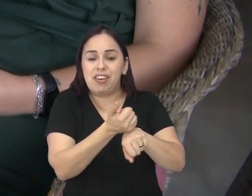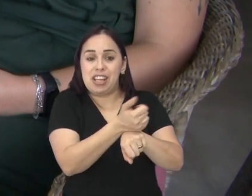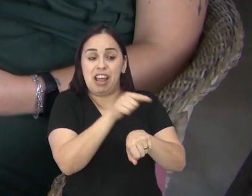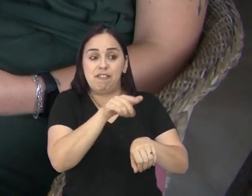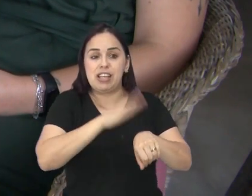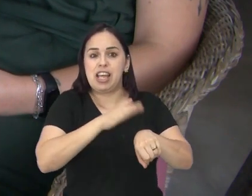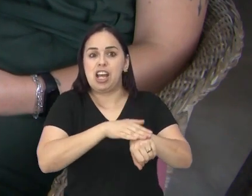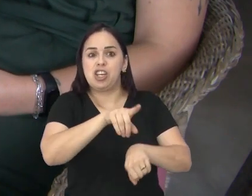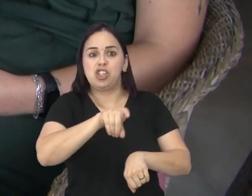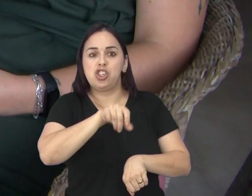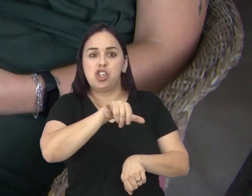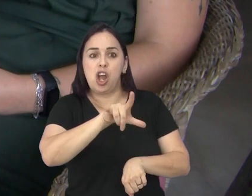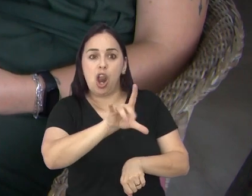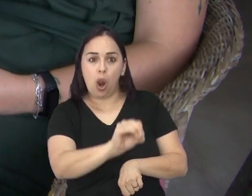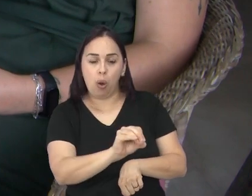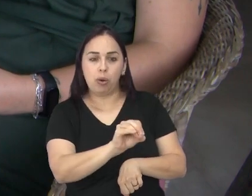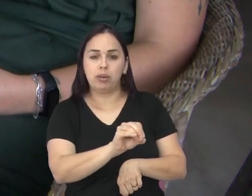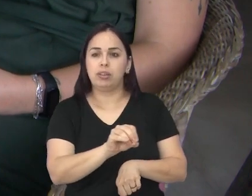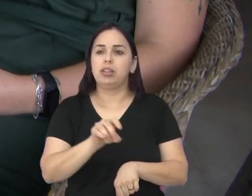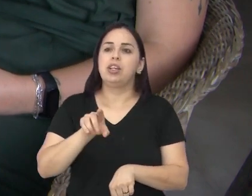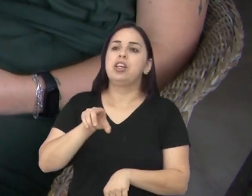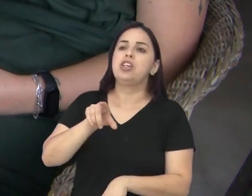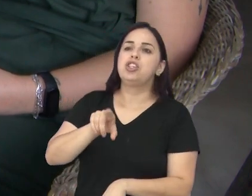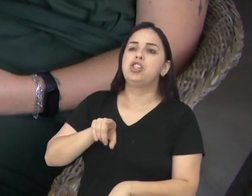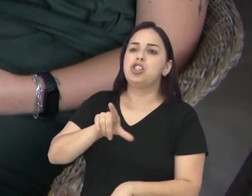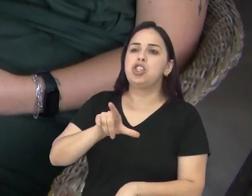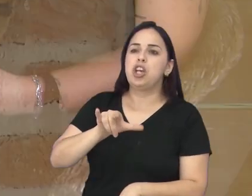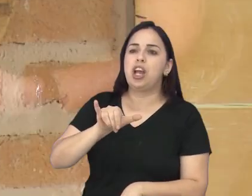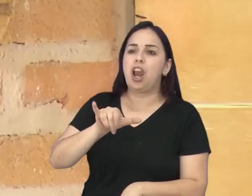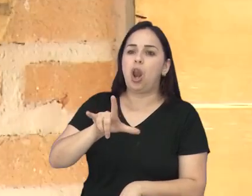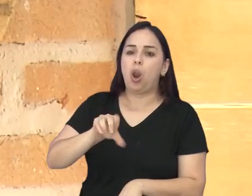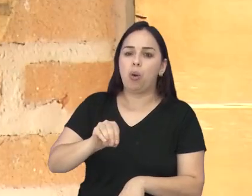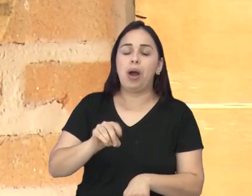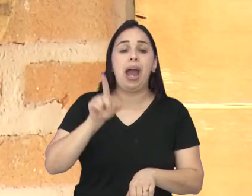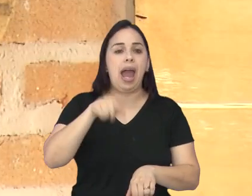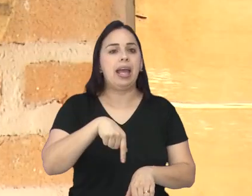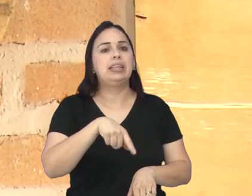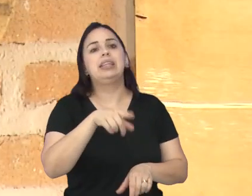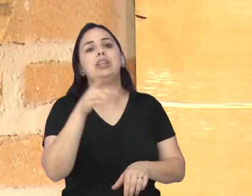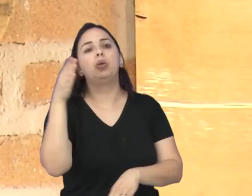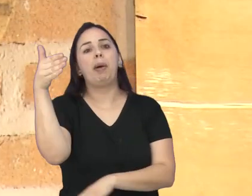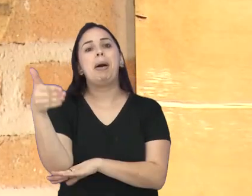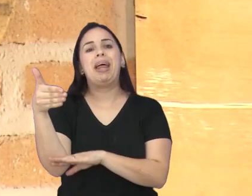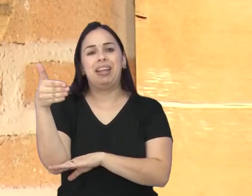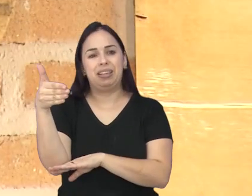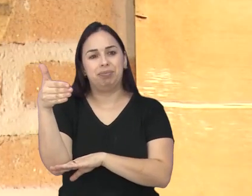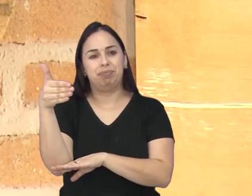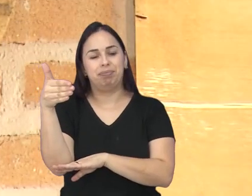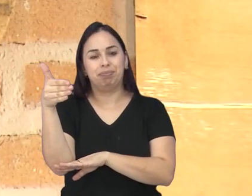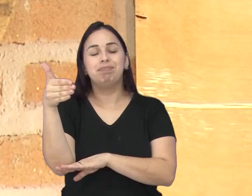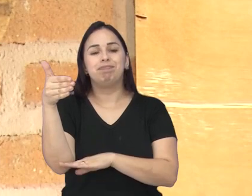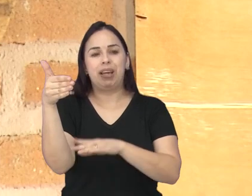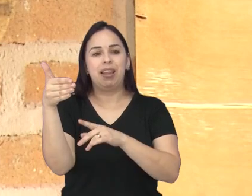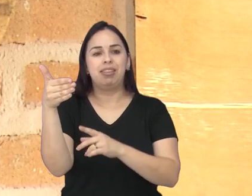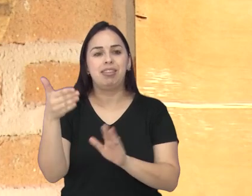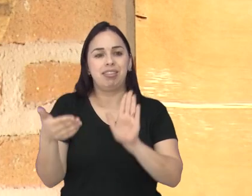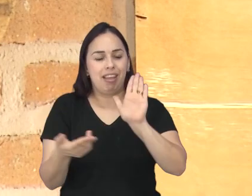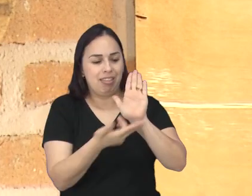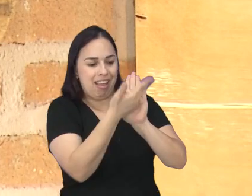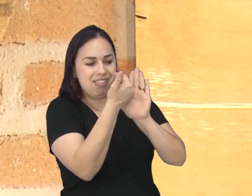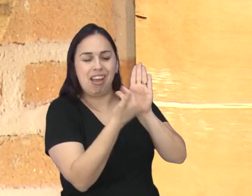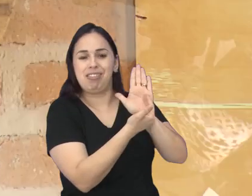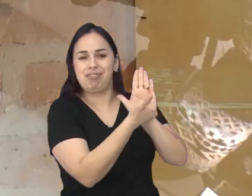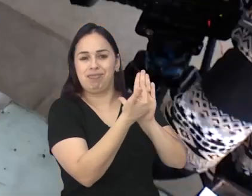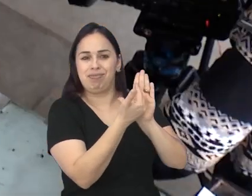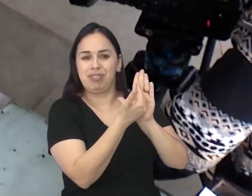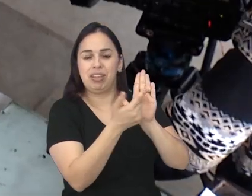aí ele me mostrou os chilos dele. Chilo é Chilo é na madeira. Chilo na madeira. Né? Chilo é na madeira. E